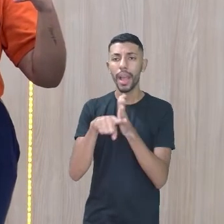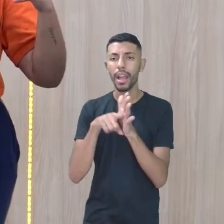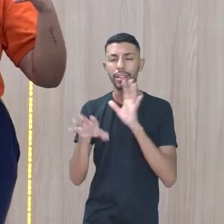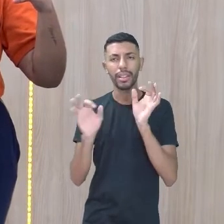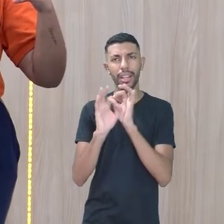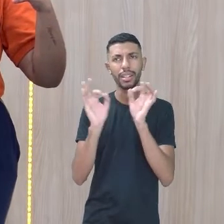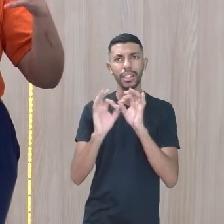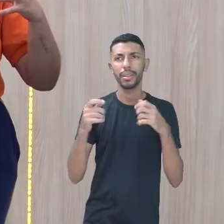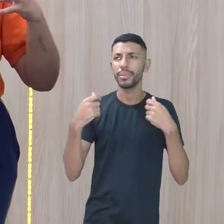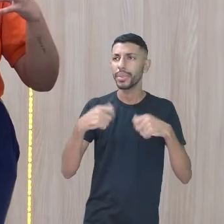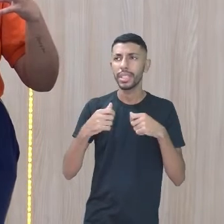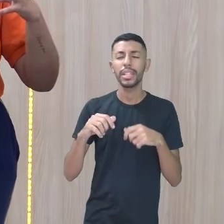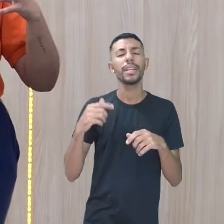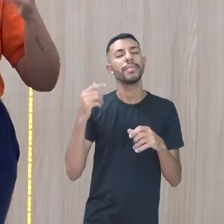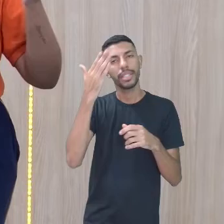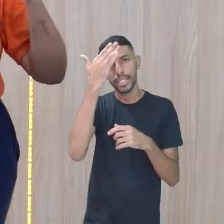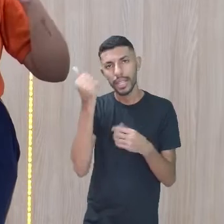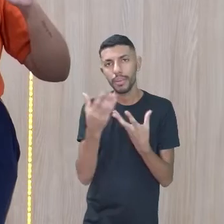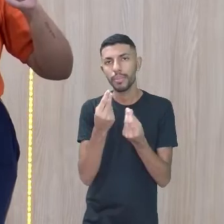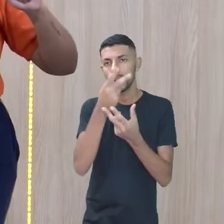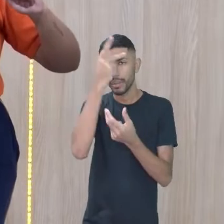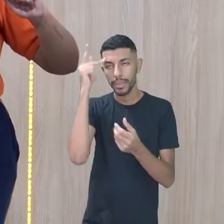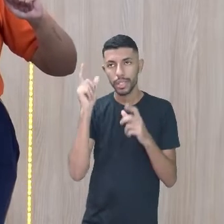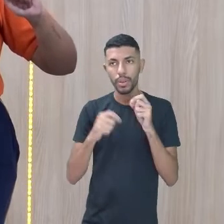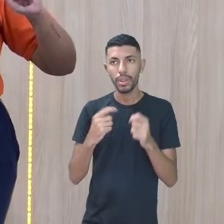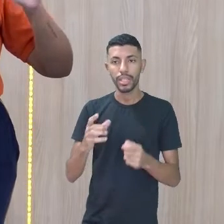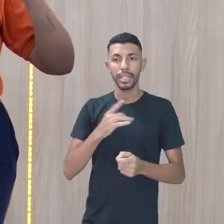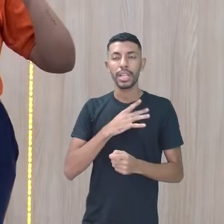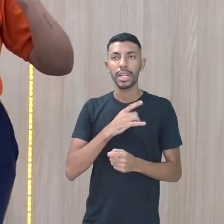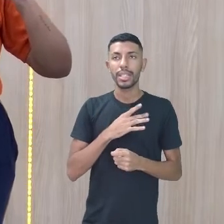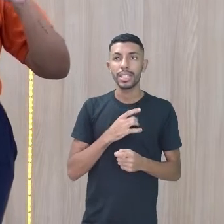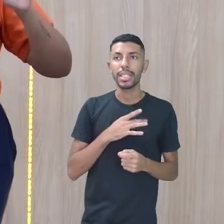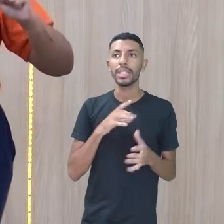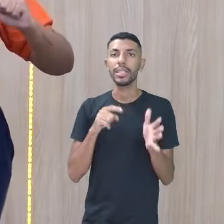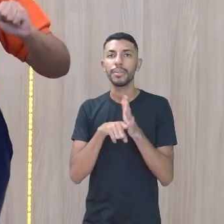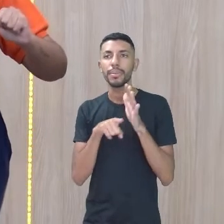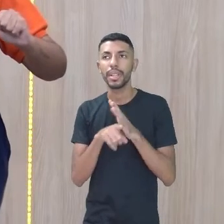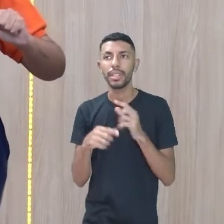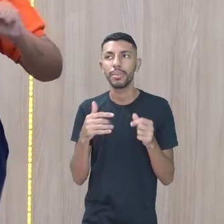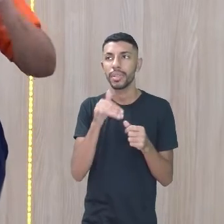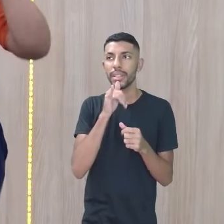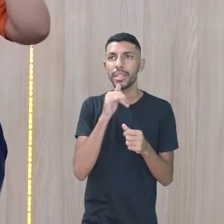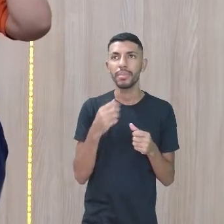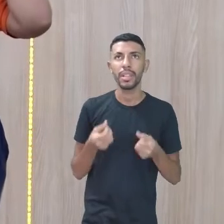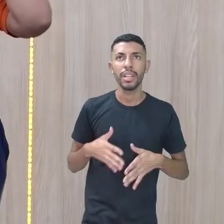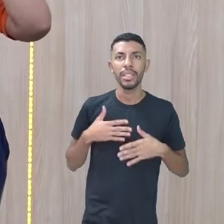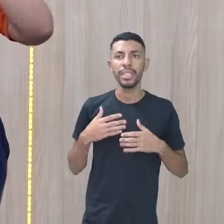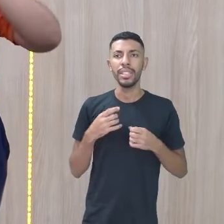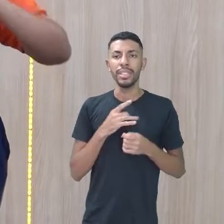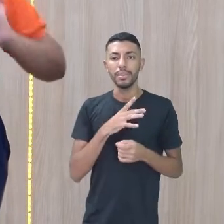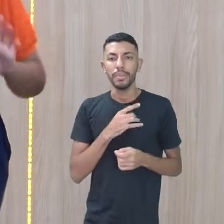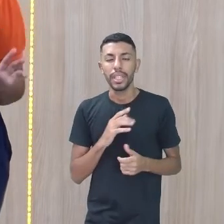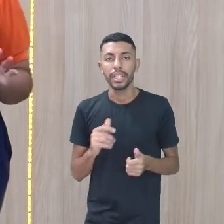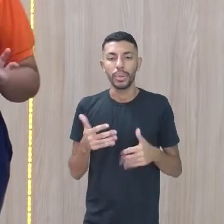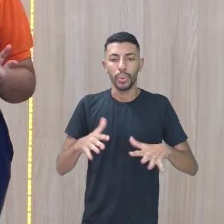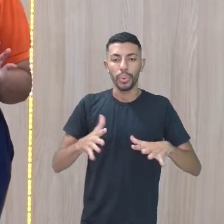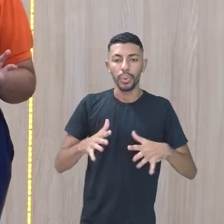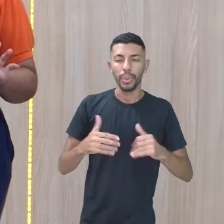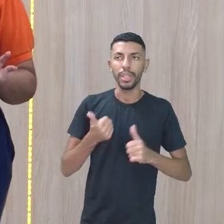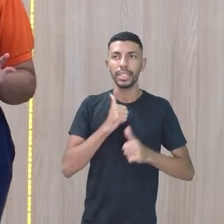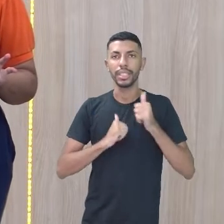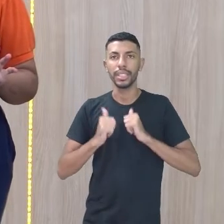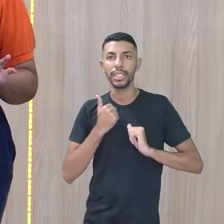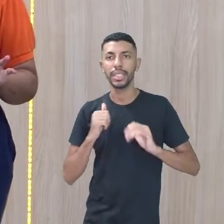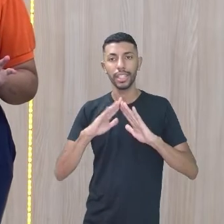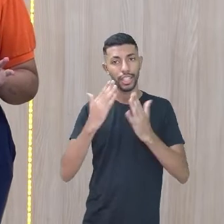à exposição oral, de que, olha, eu estou assustada, eu estou tremendo, cheia de ansiedade. Quero que ninguém me pergunte nada, não. Na